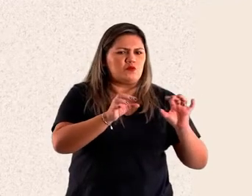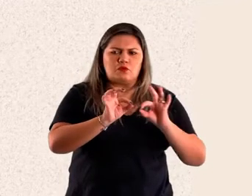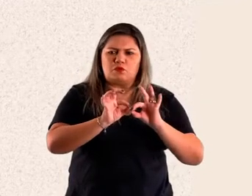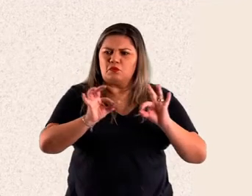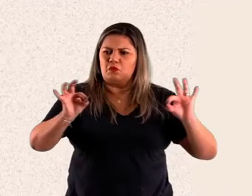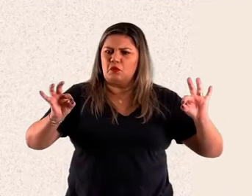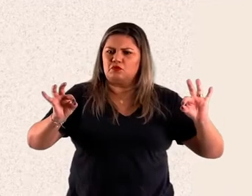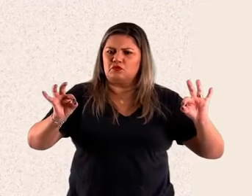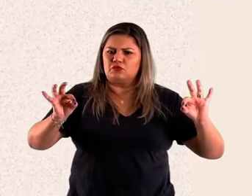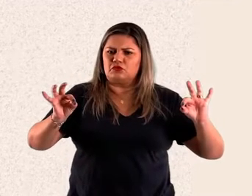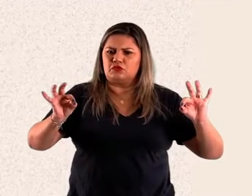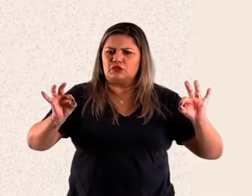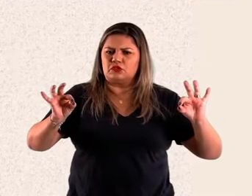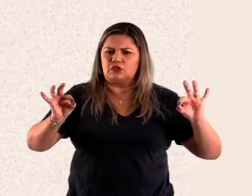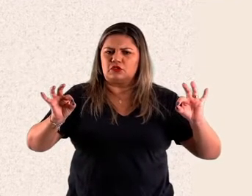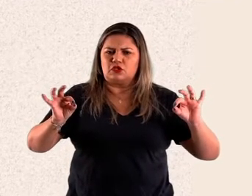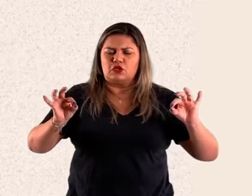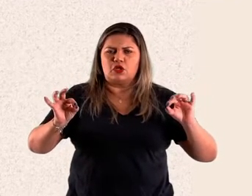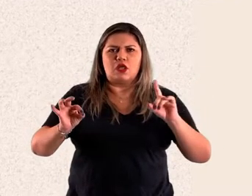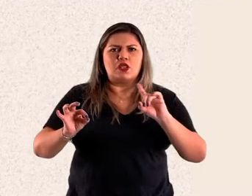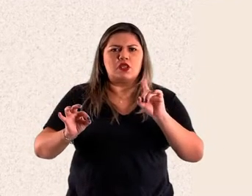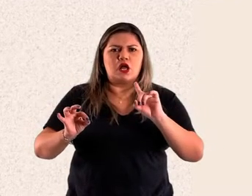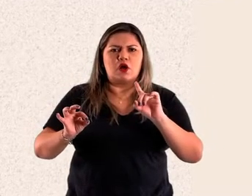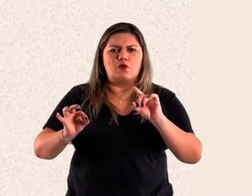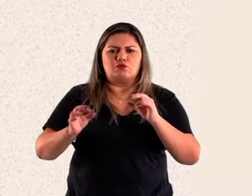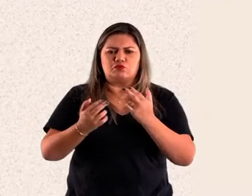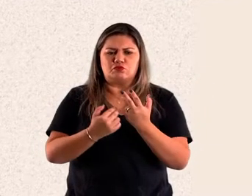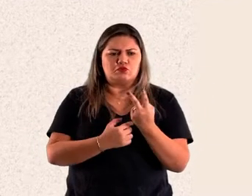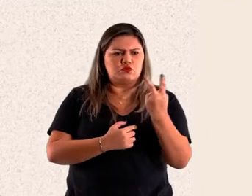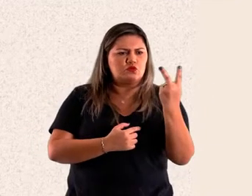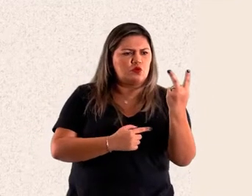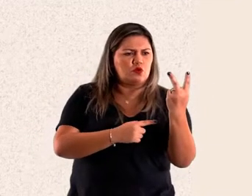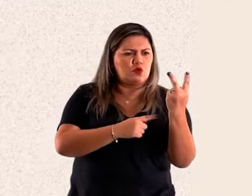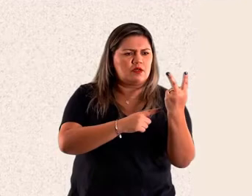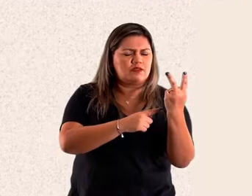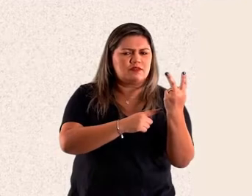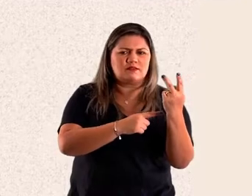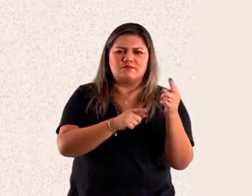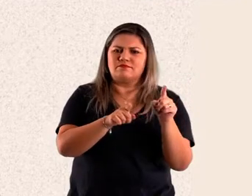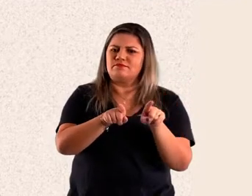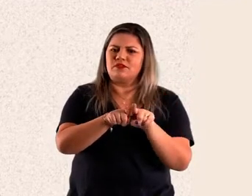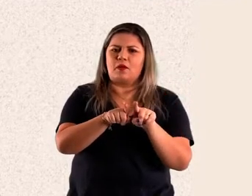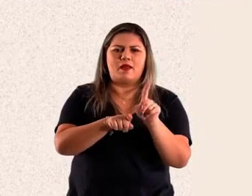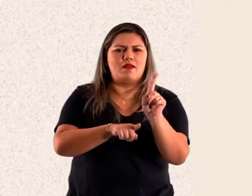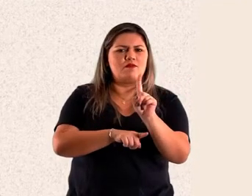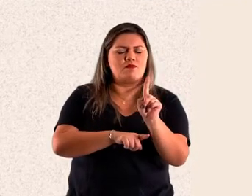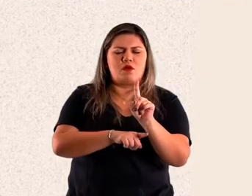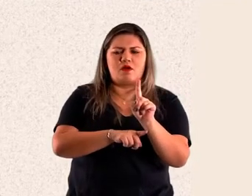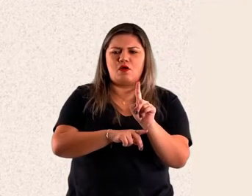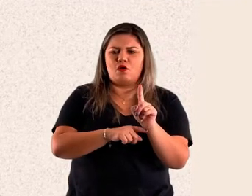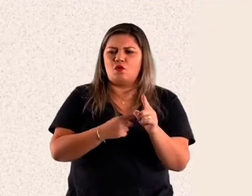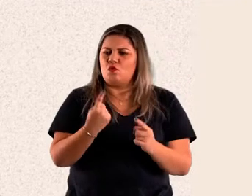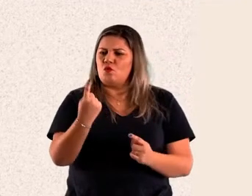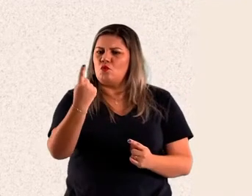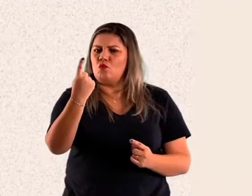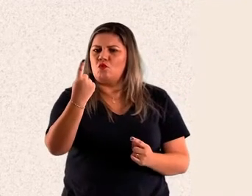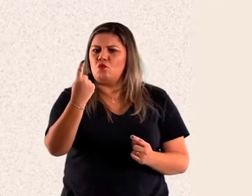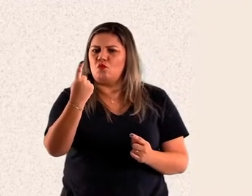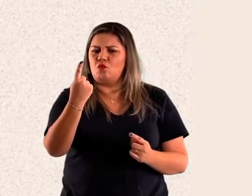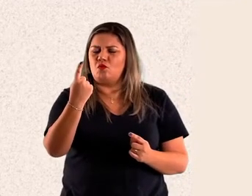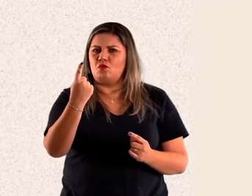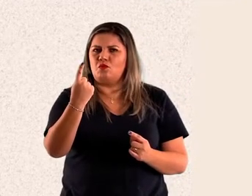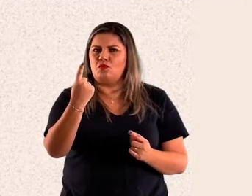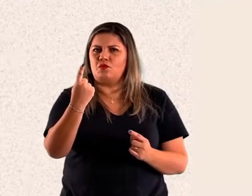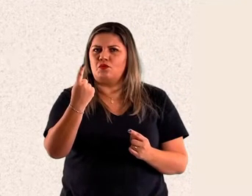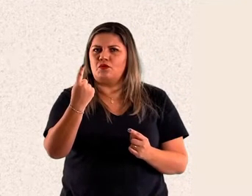e elas não são uma é é é como é algo que as coisas são não